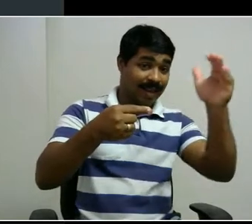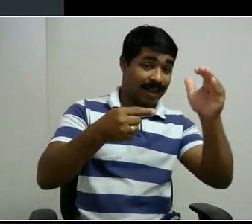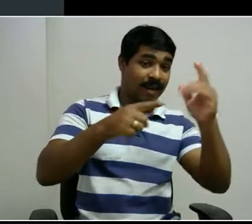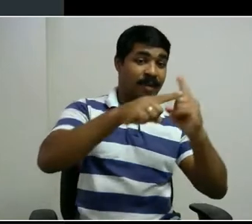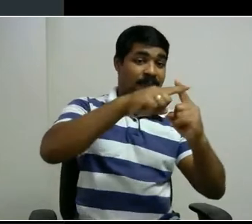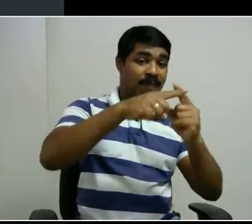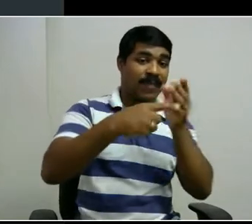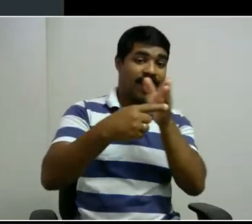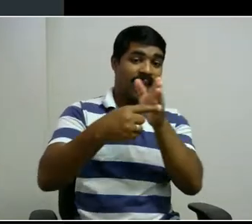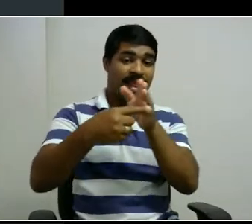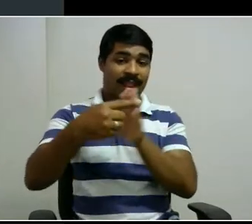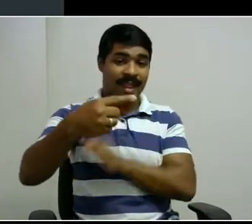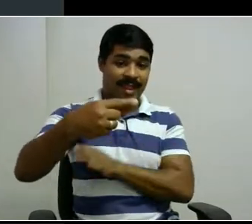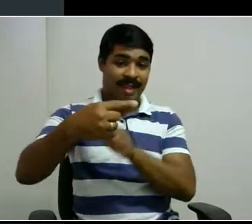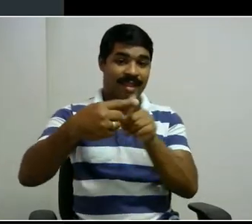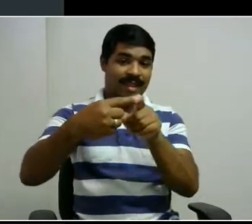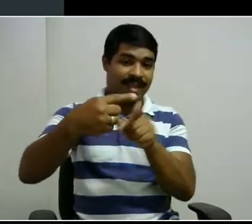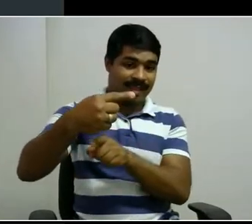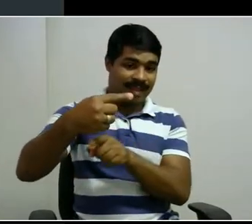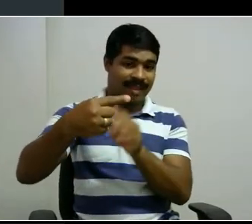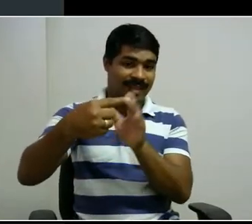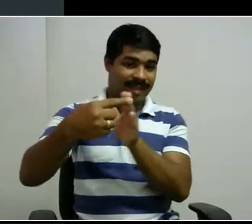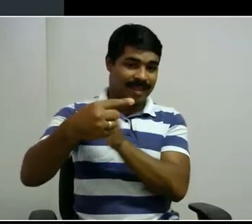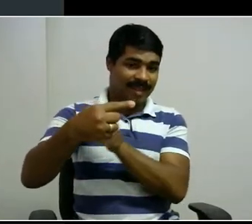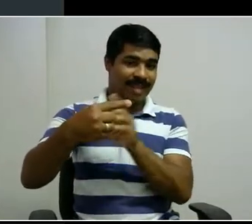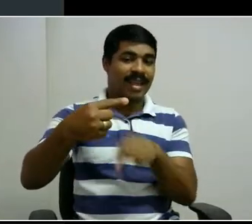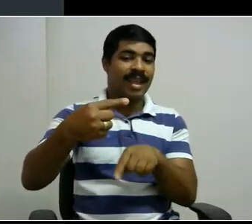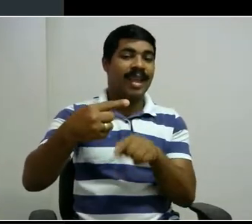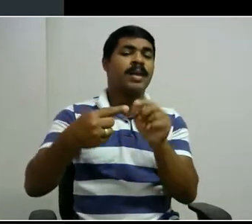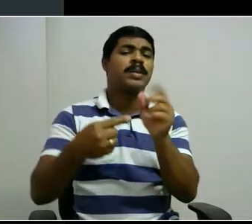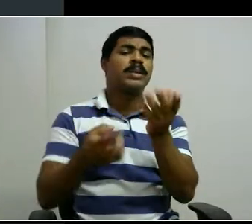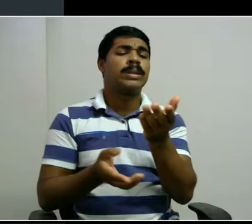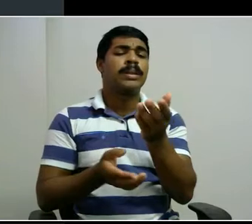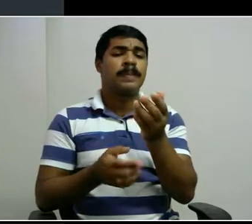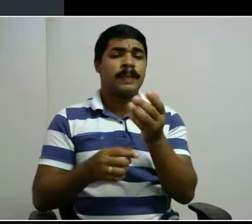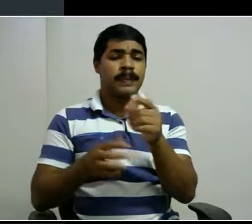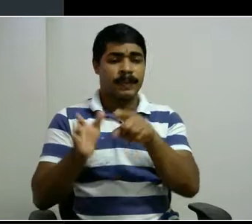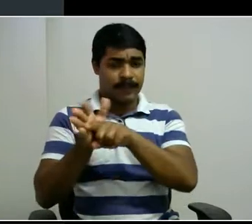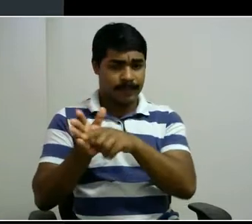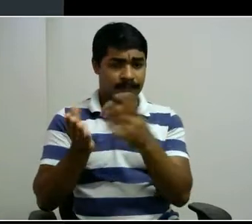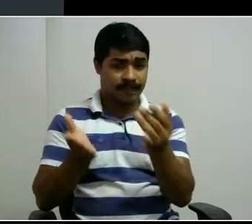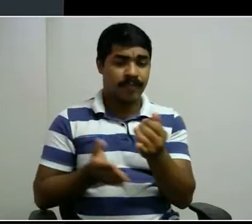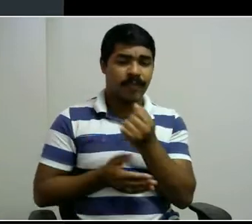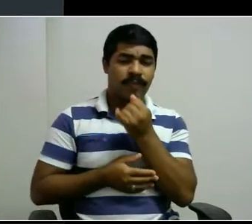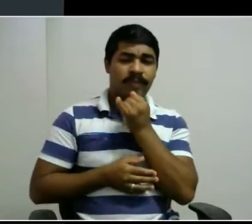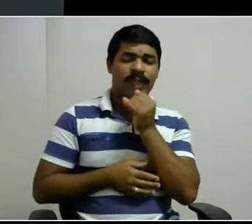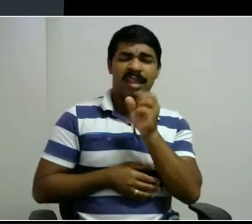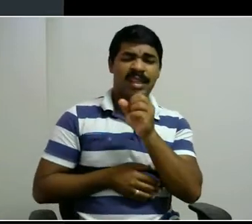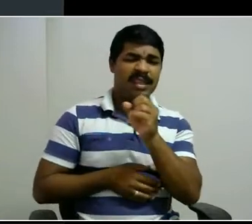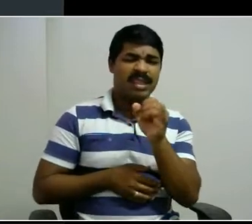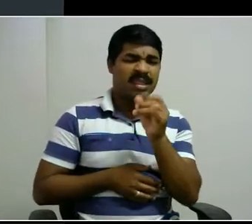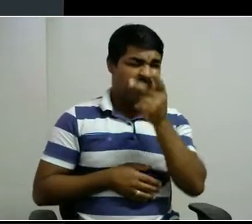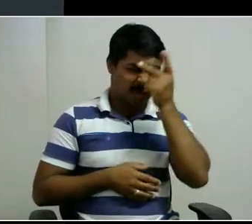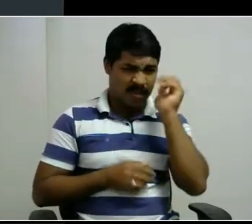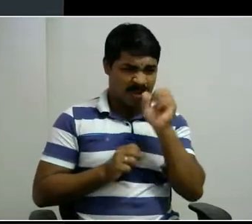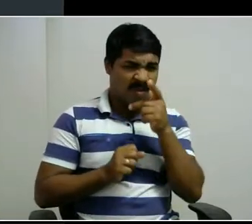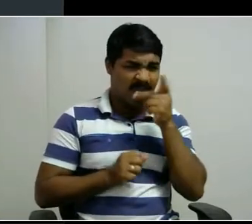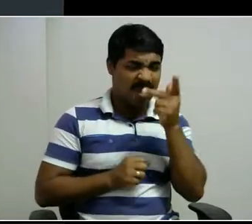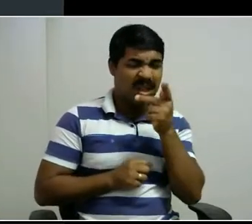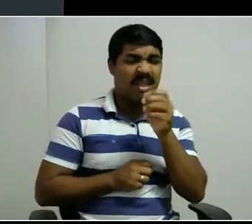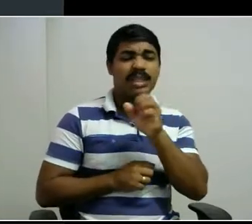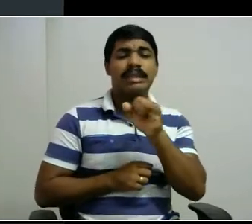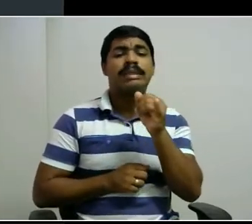tá? Mas como assim? Por exemplo, aqui eu tenho 0,5, né? 0,5 ele é positivo. Como é que ele está